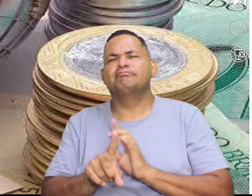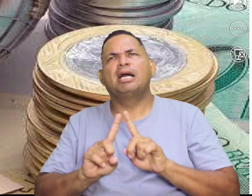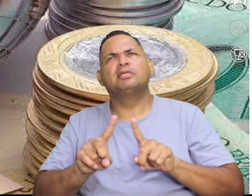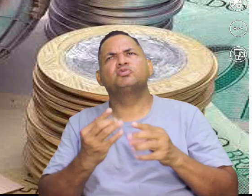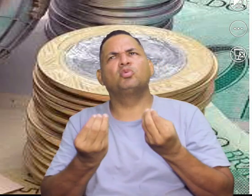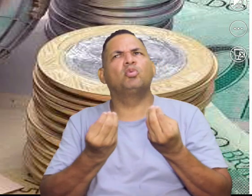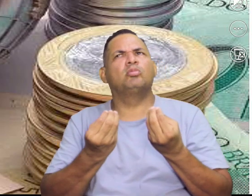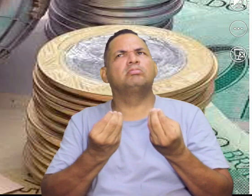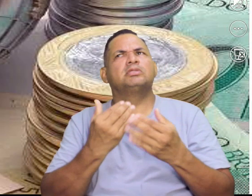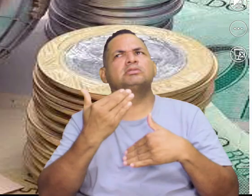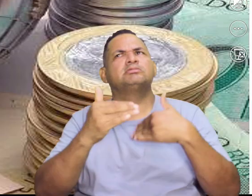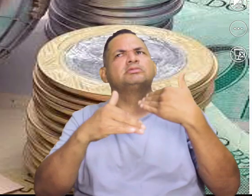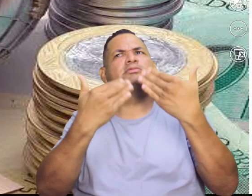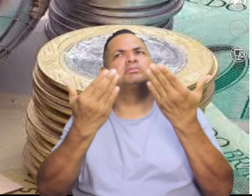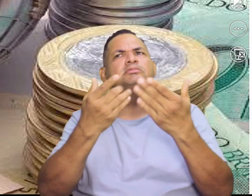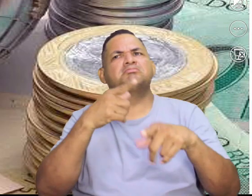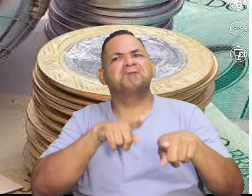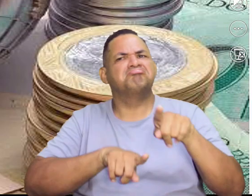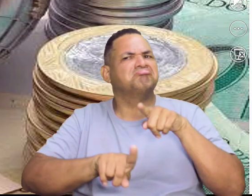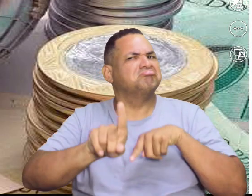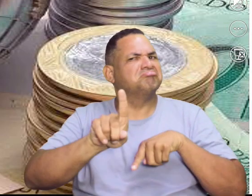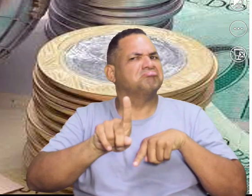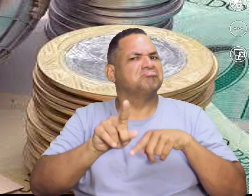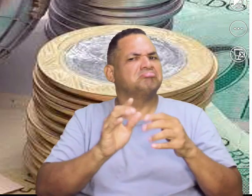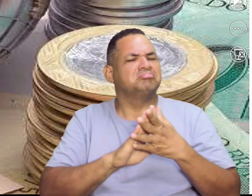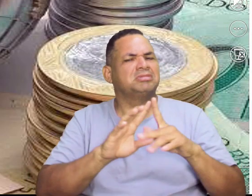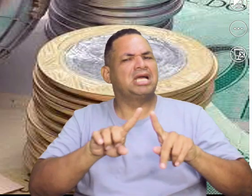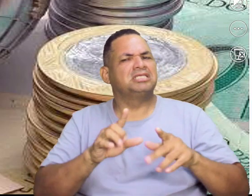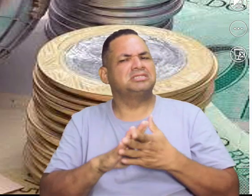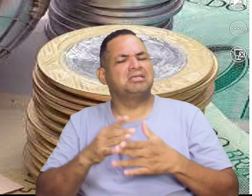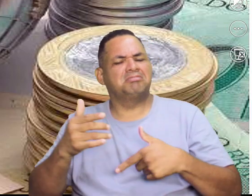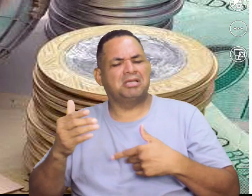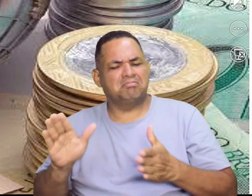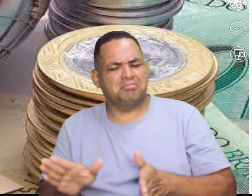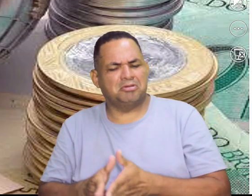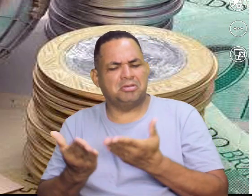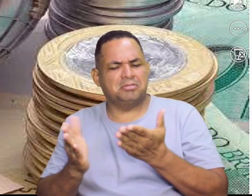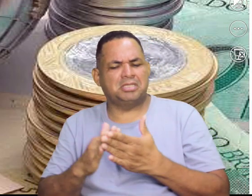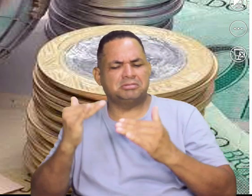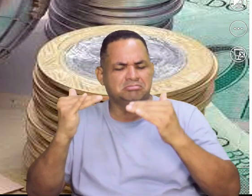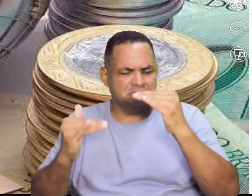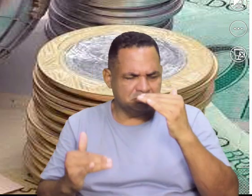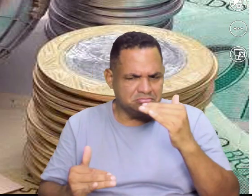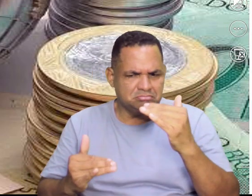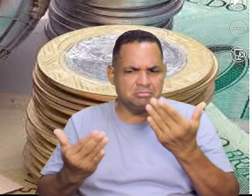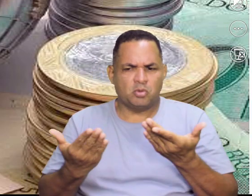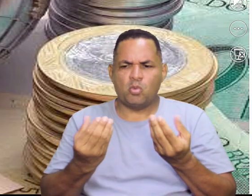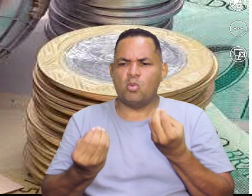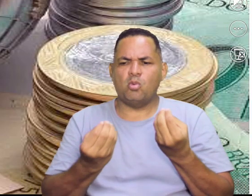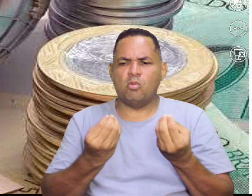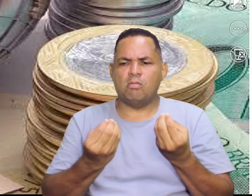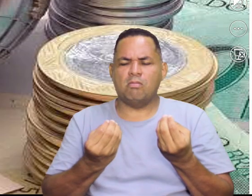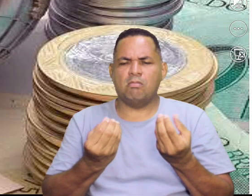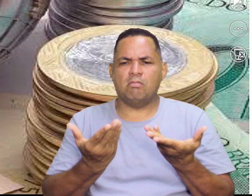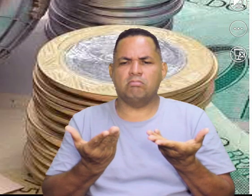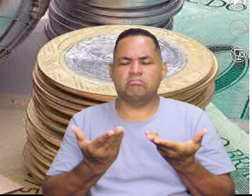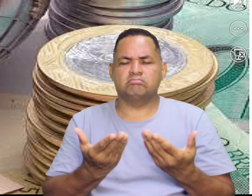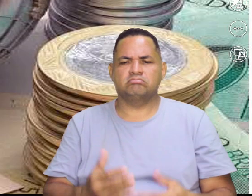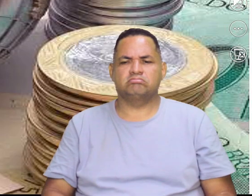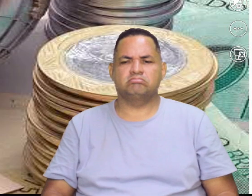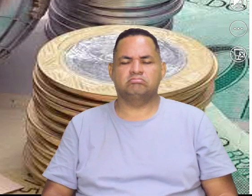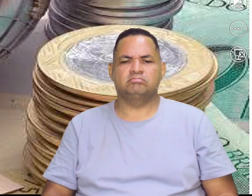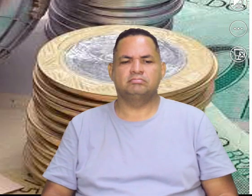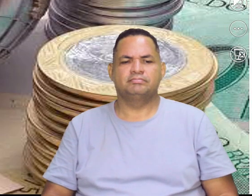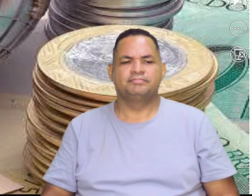Uma sociedade onde existe muitos índices de pobreza, desigualdade e exploração do